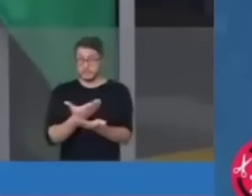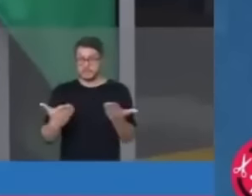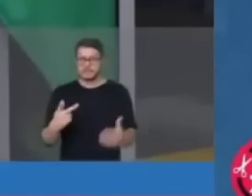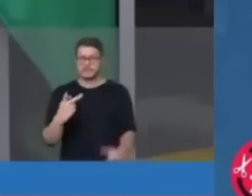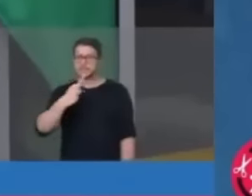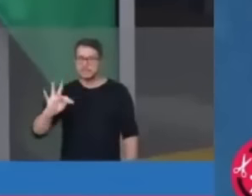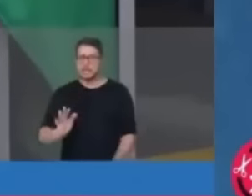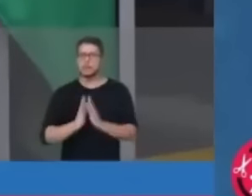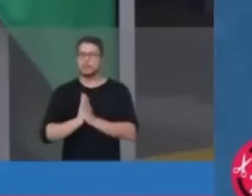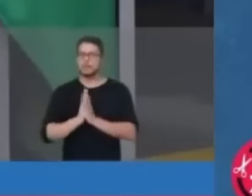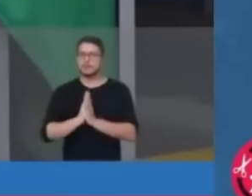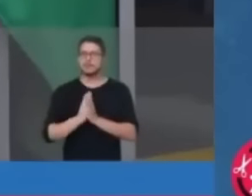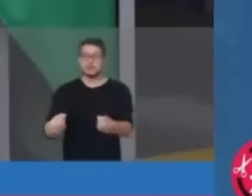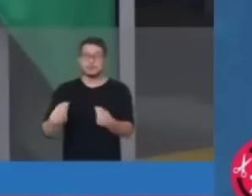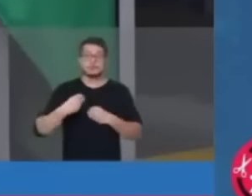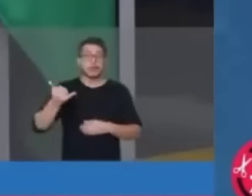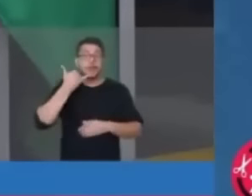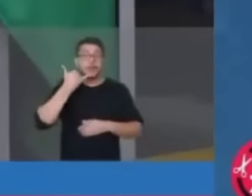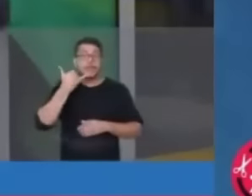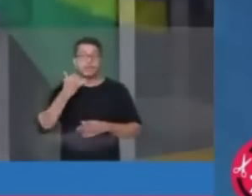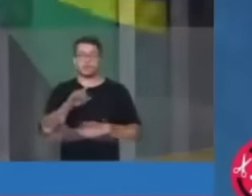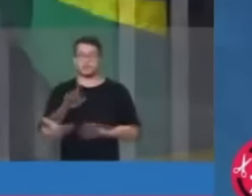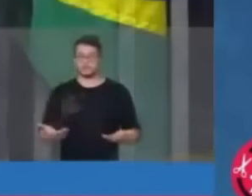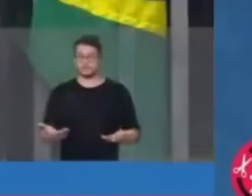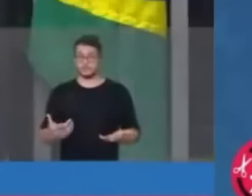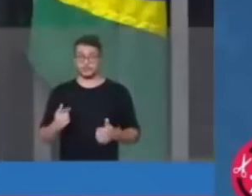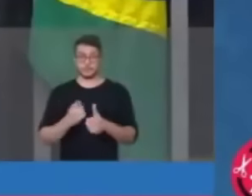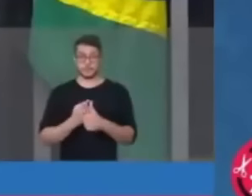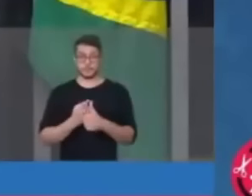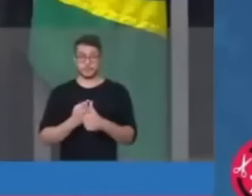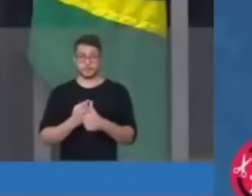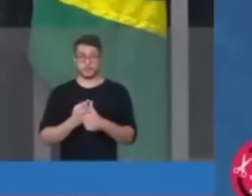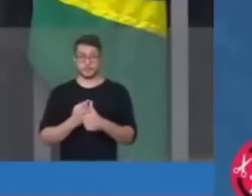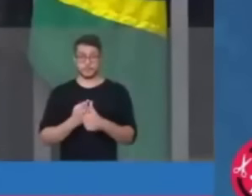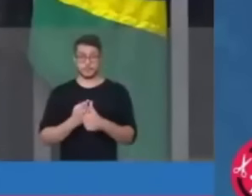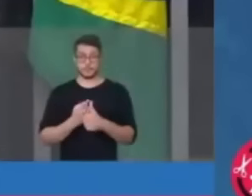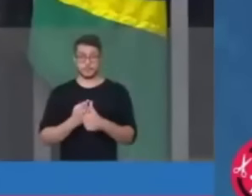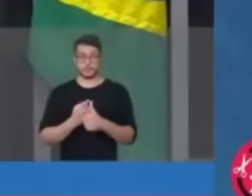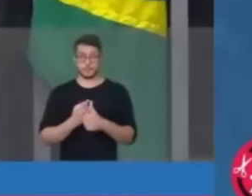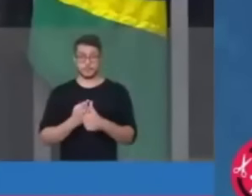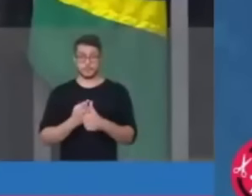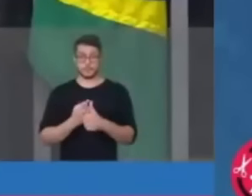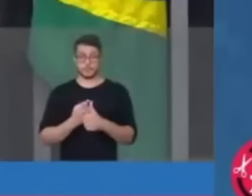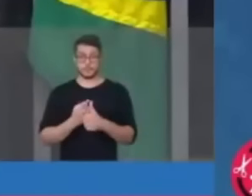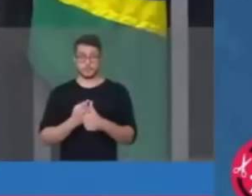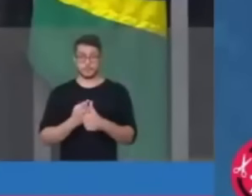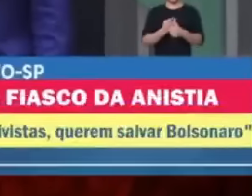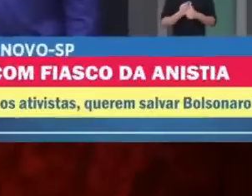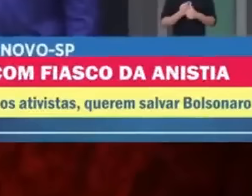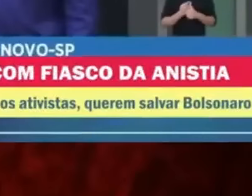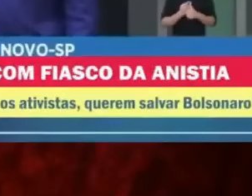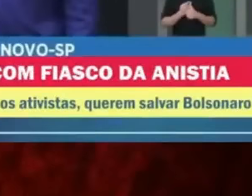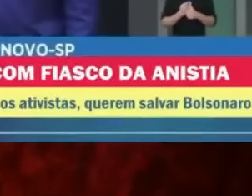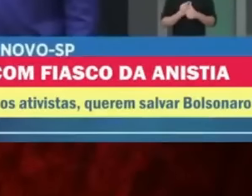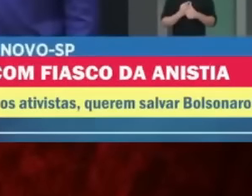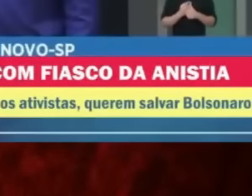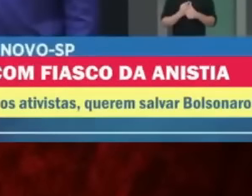favor me passem o telefone do Zed seu eu vou ter que aprender com ele o procedimento Tu realmente tem que aprender com o